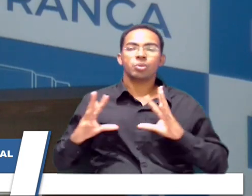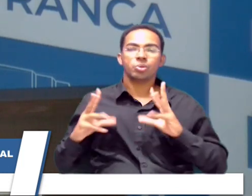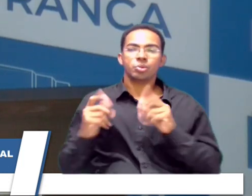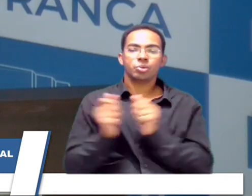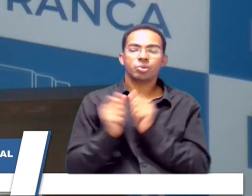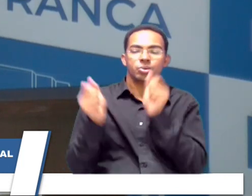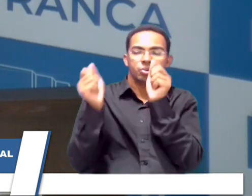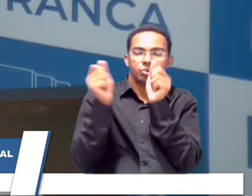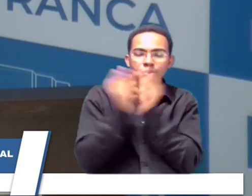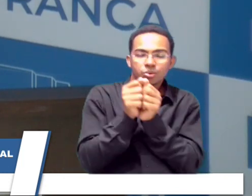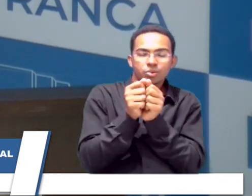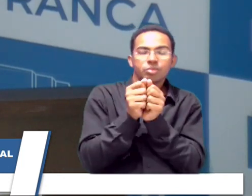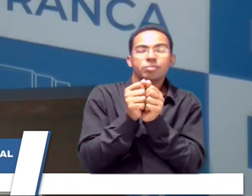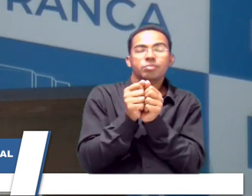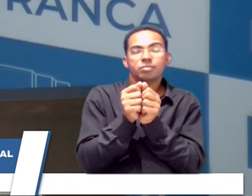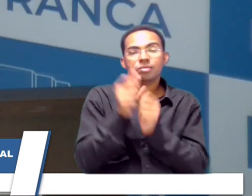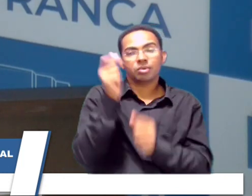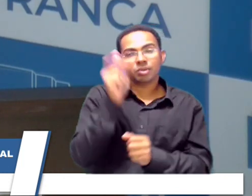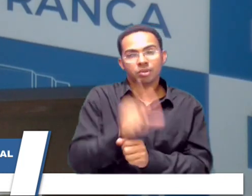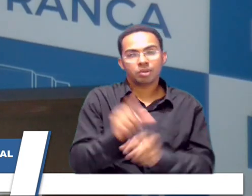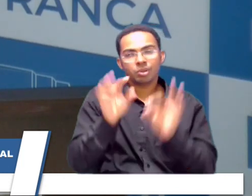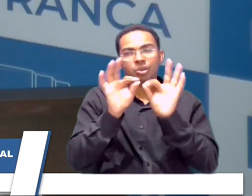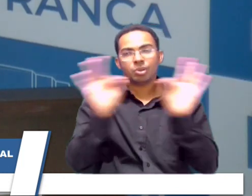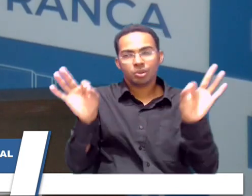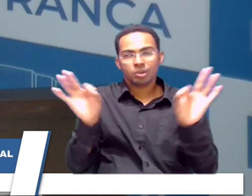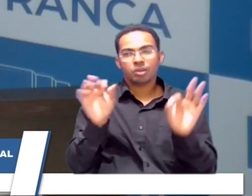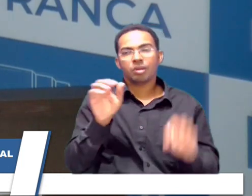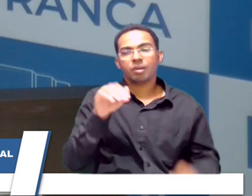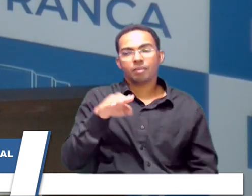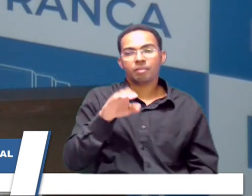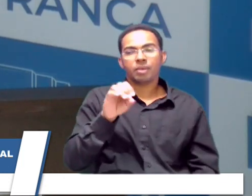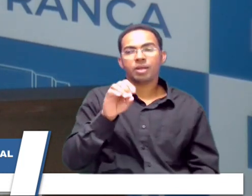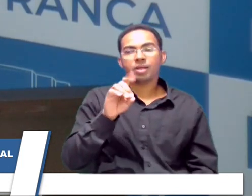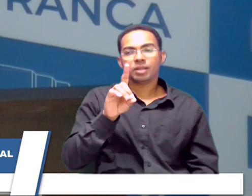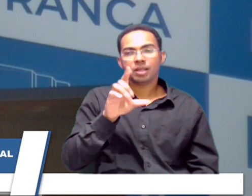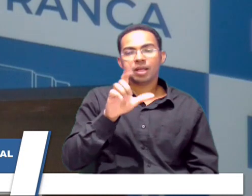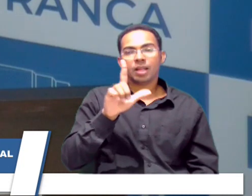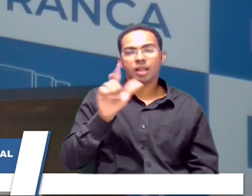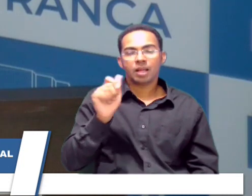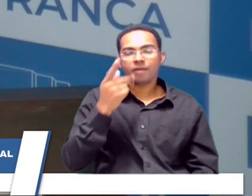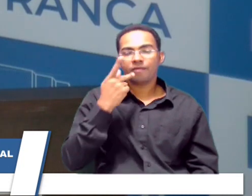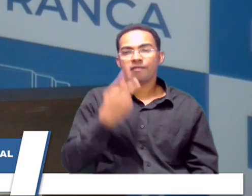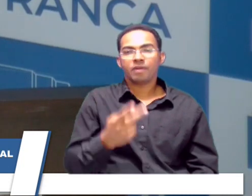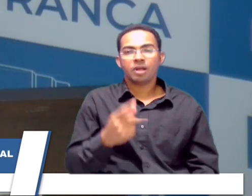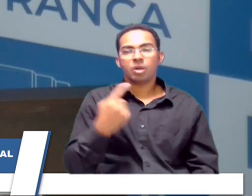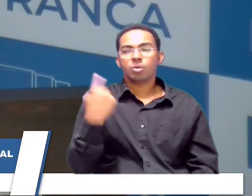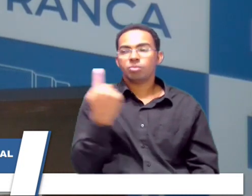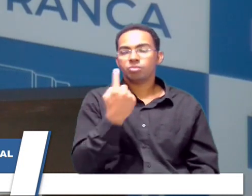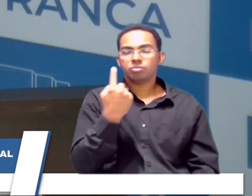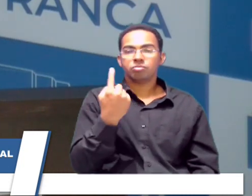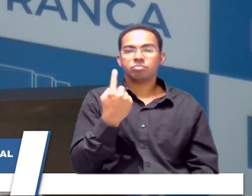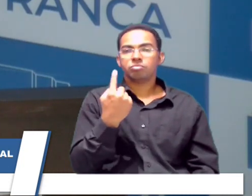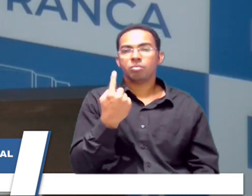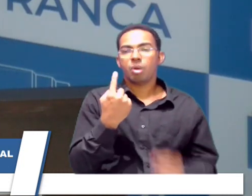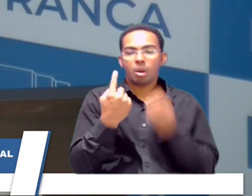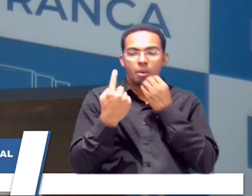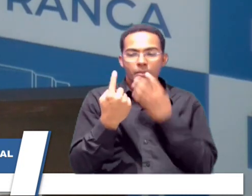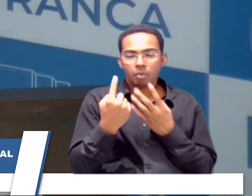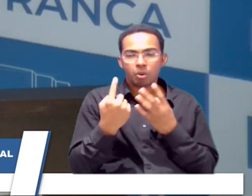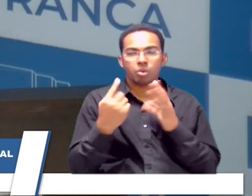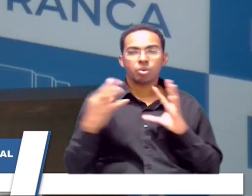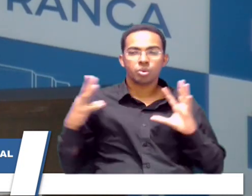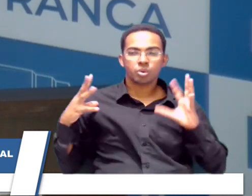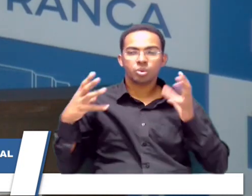juntos. E repetindo uma frase do Mandela, ele fala assim, que nenhum de nós é tão bom quanto todos